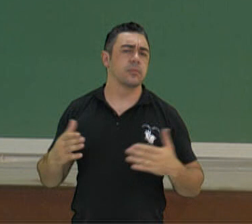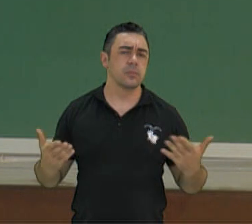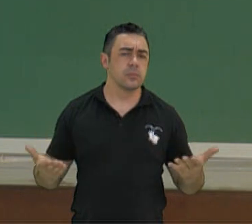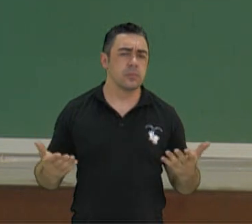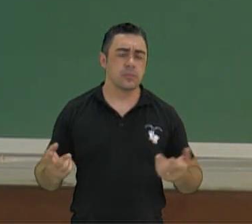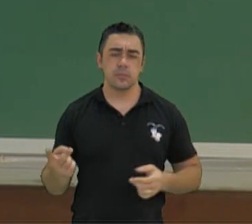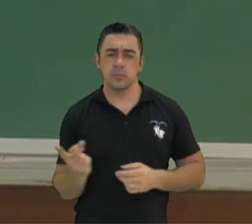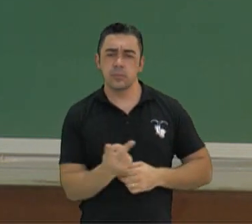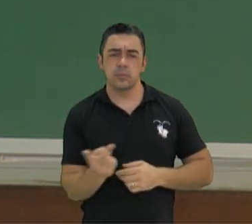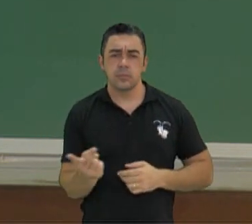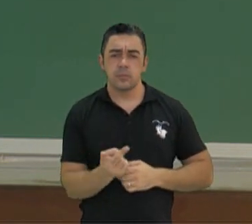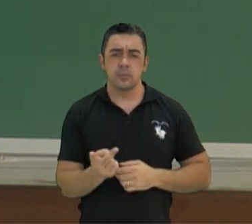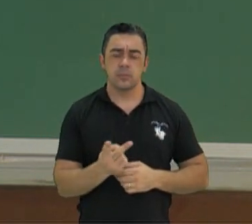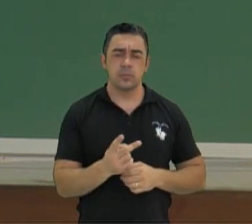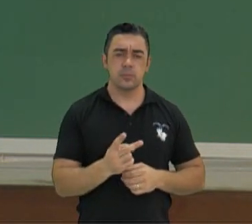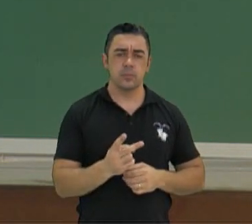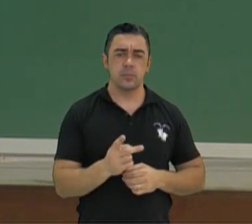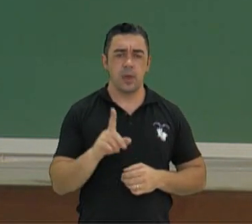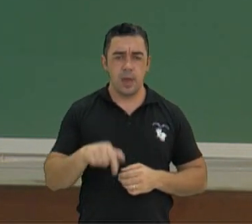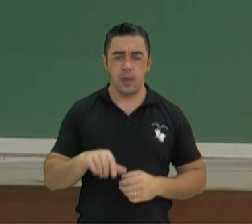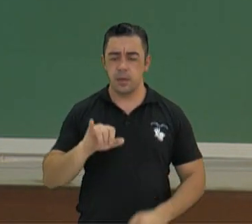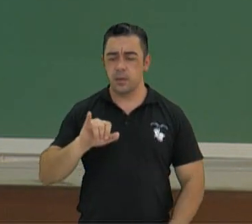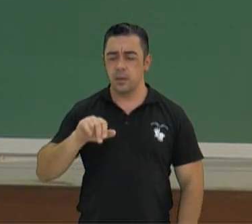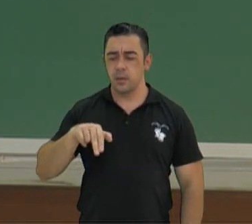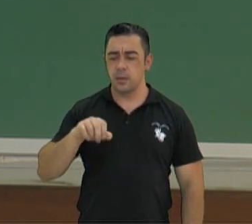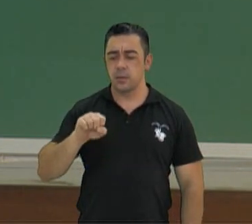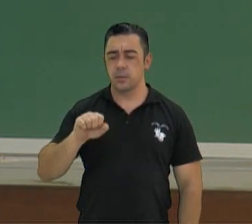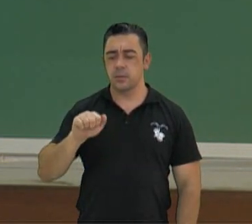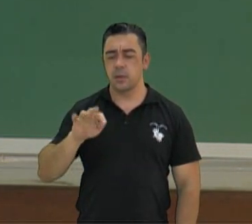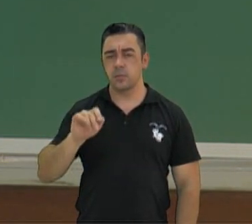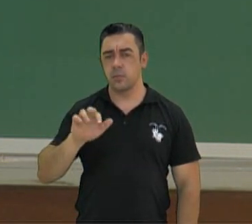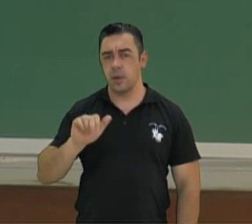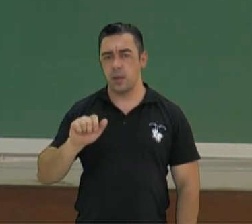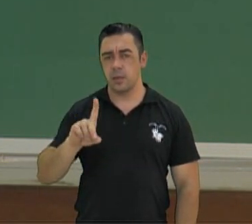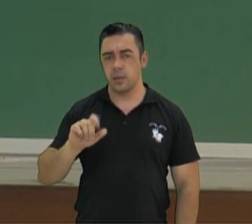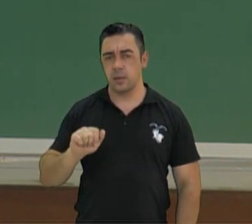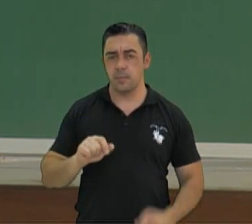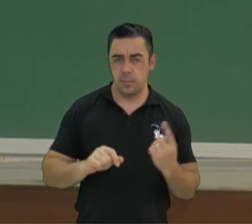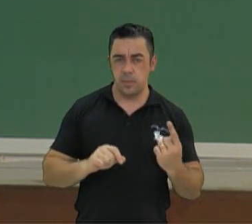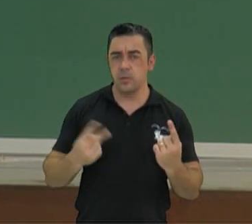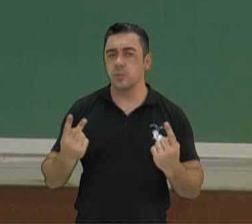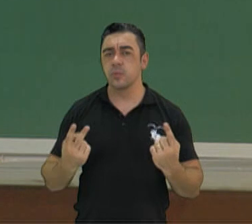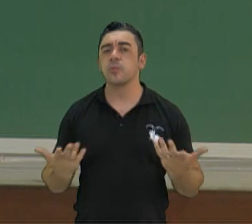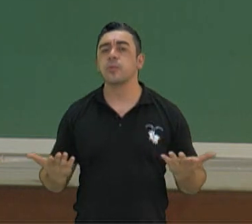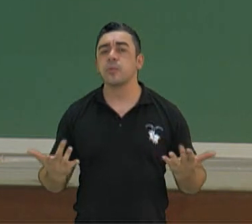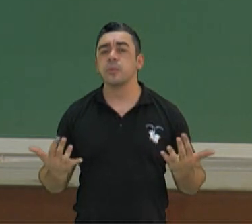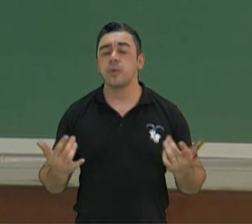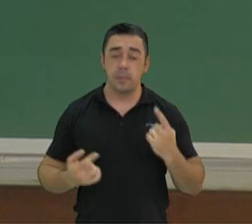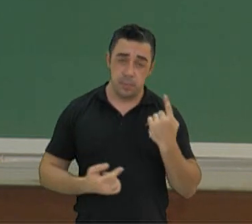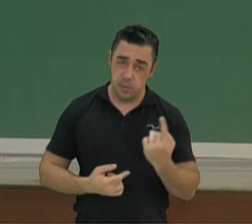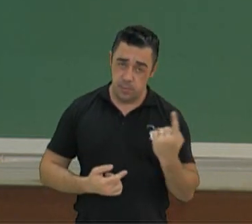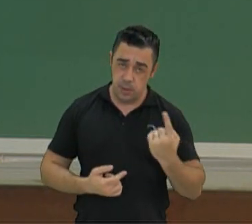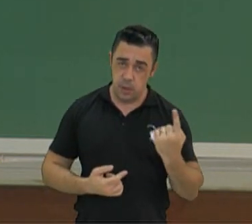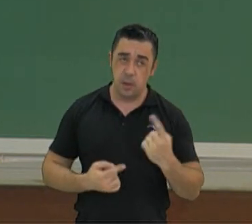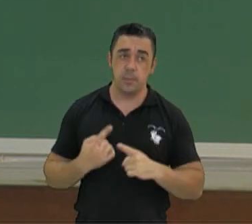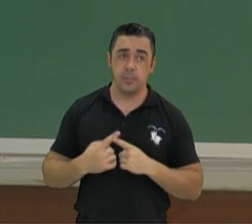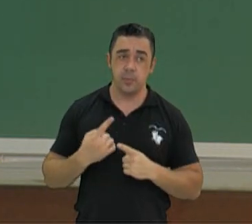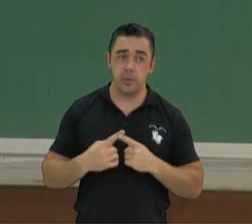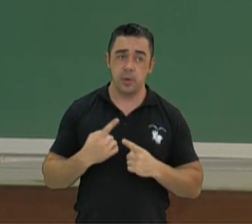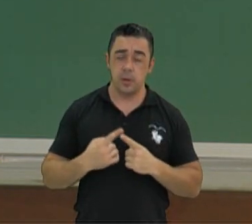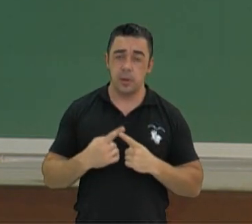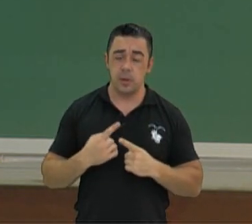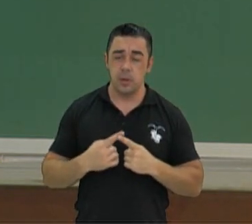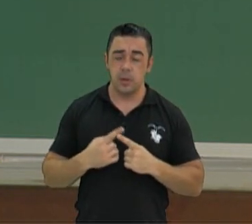das duas é insaturada, a primeira ou a segunda? A primeira. Por